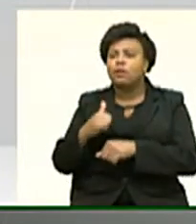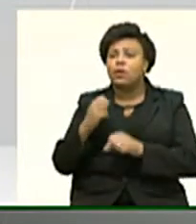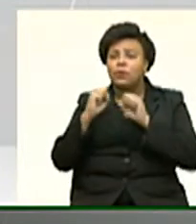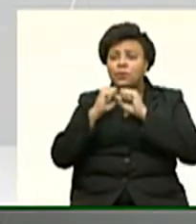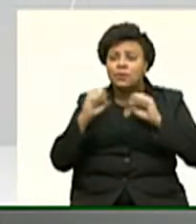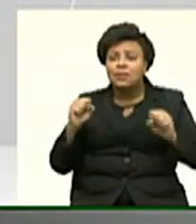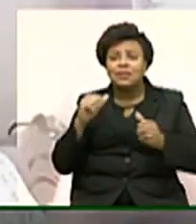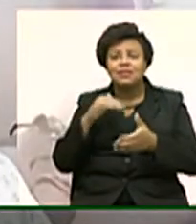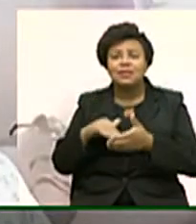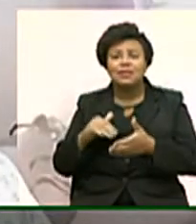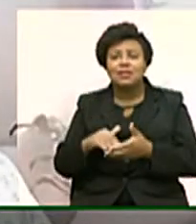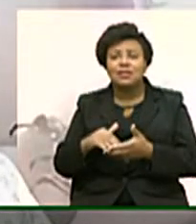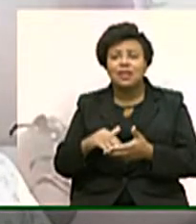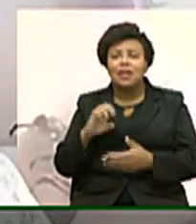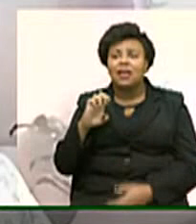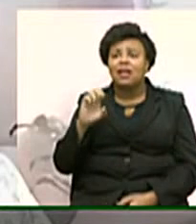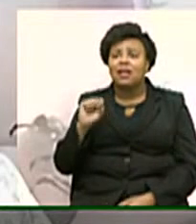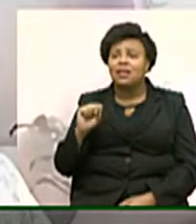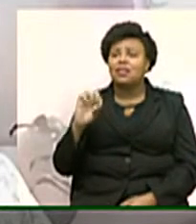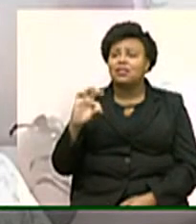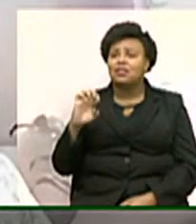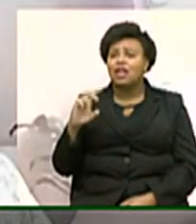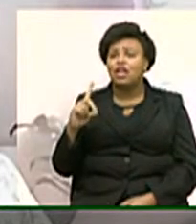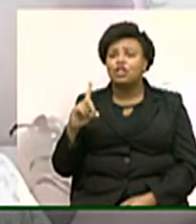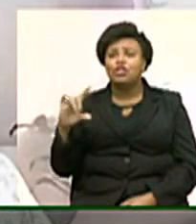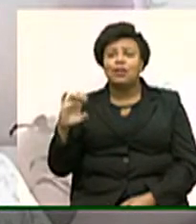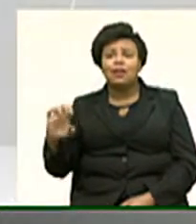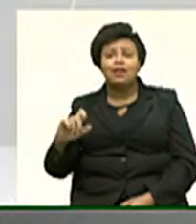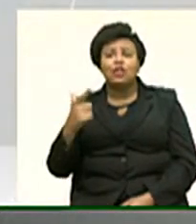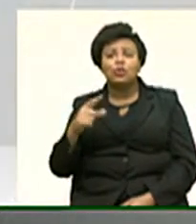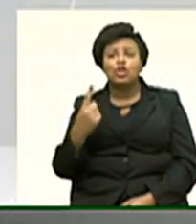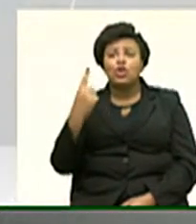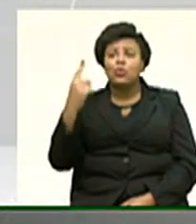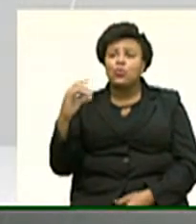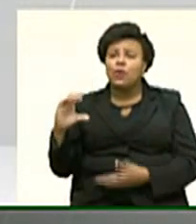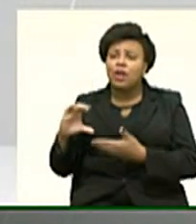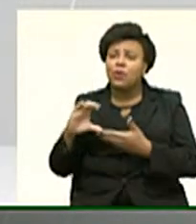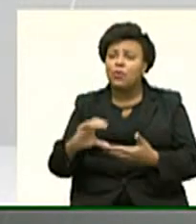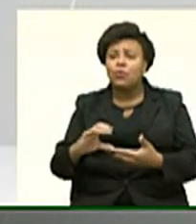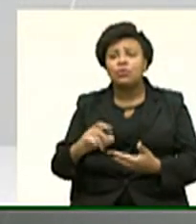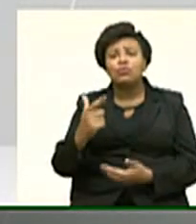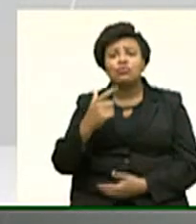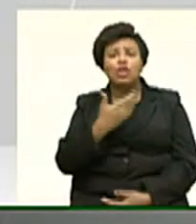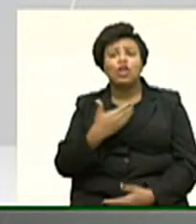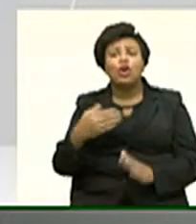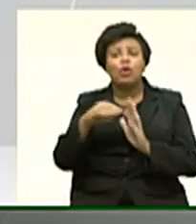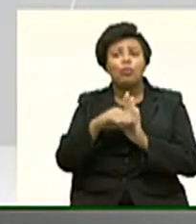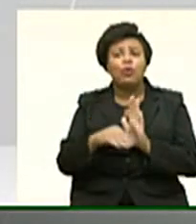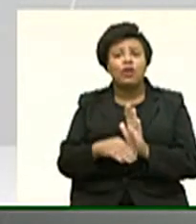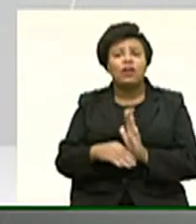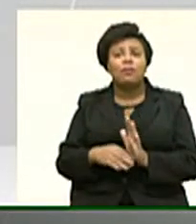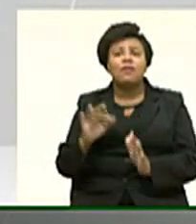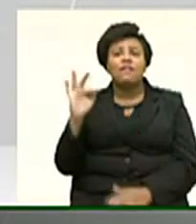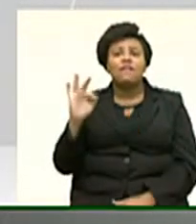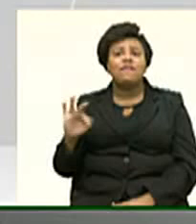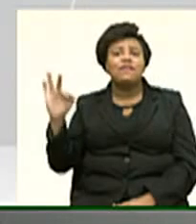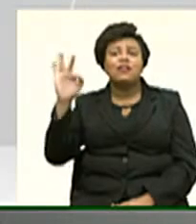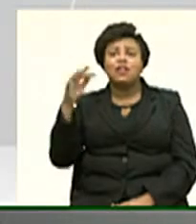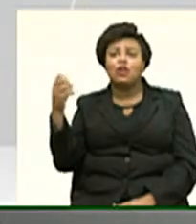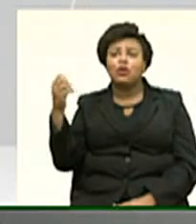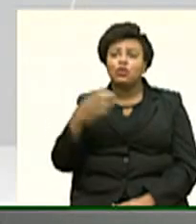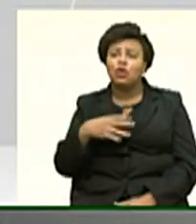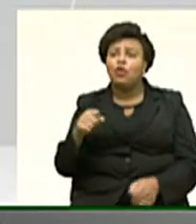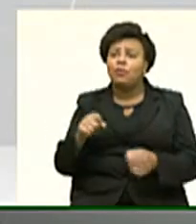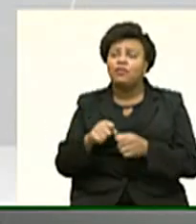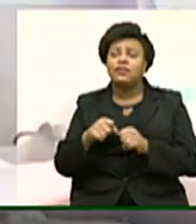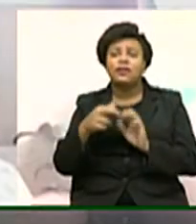secretário Stedley não tem um recurso, não tem programa federal novo, está fazendo regularização fundiária, pelo menos